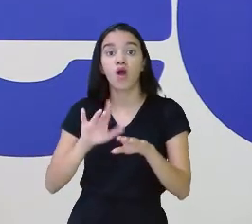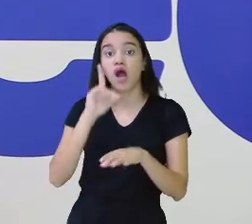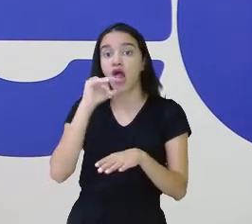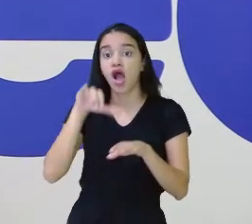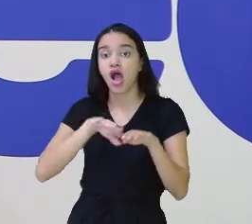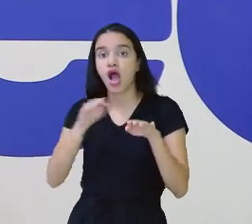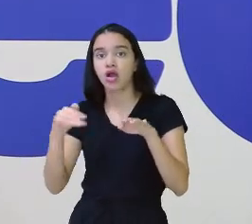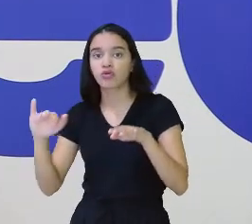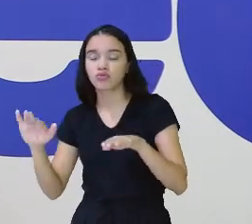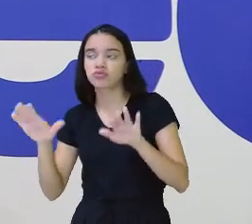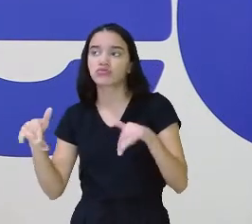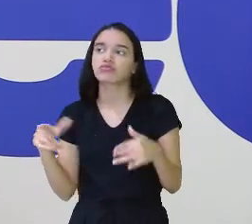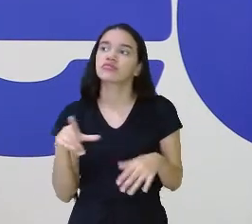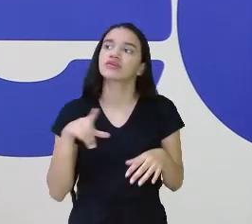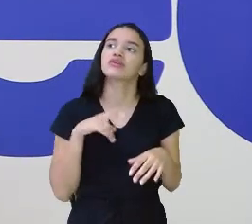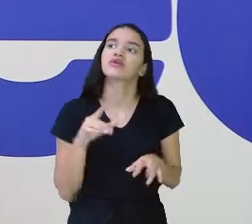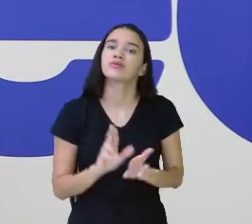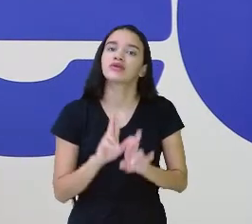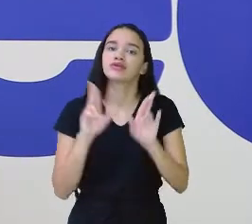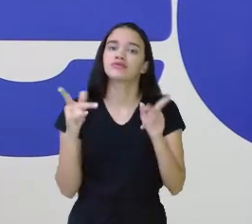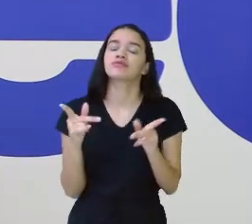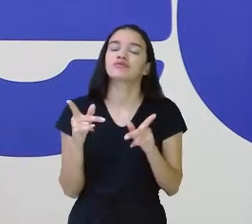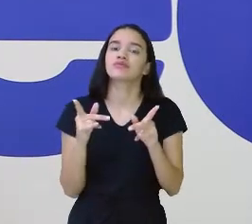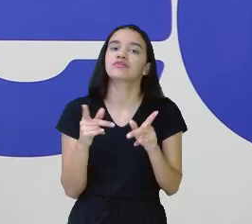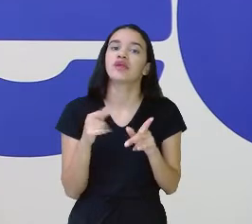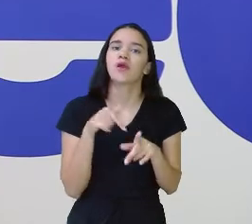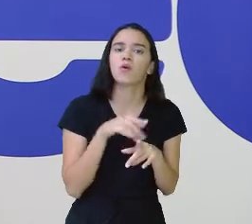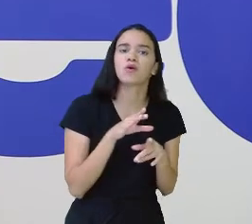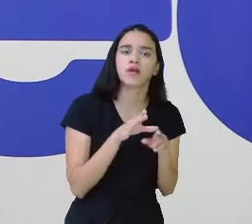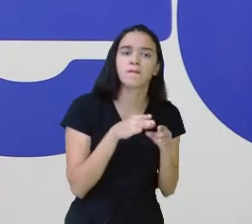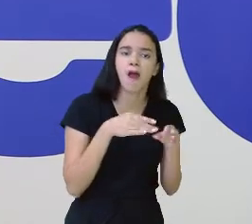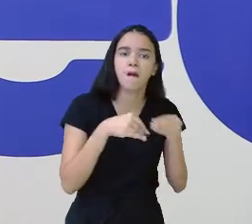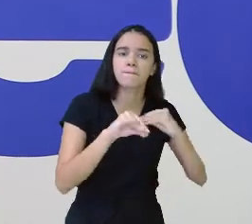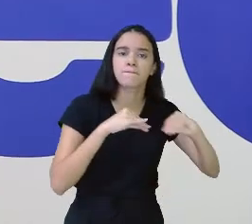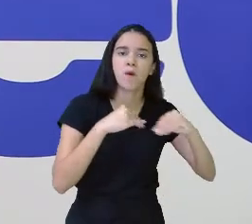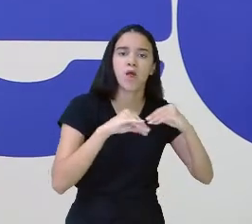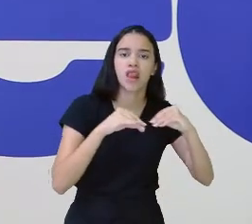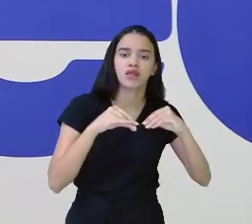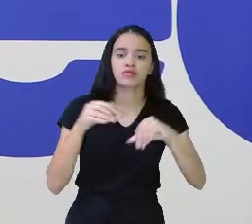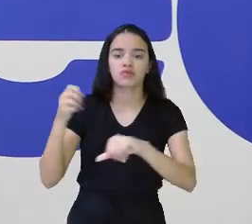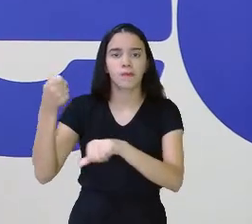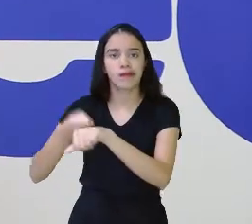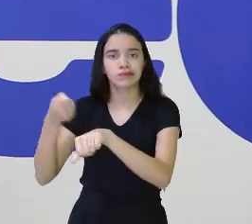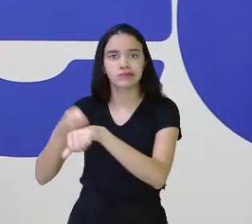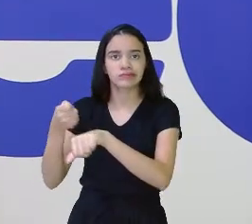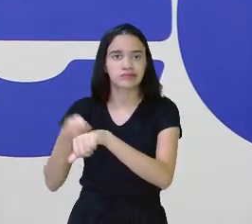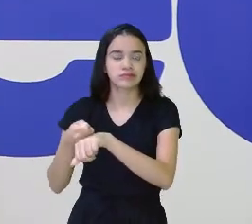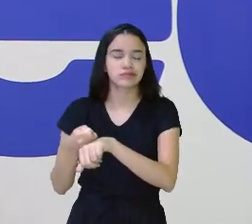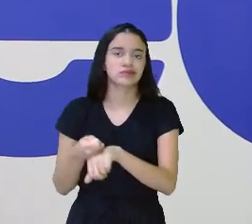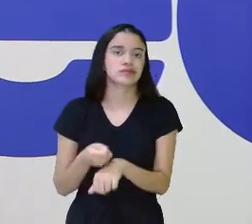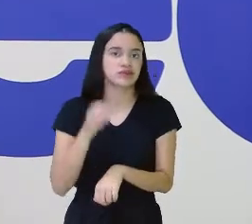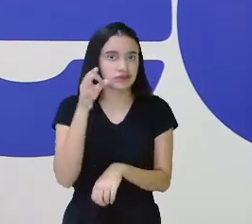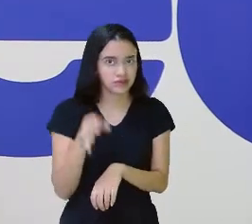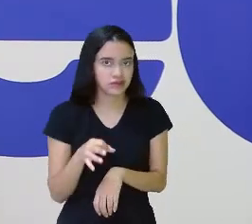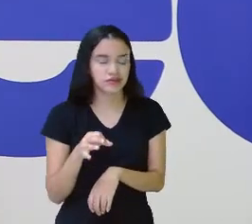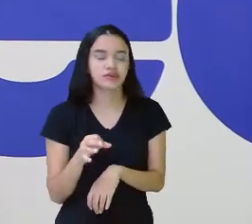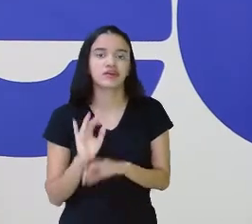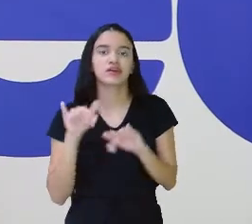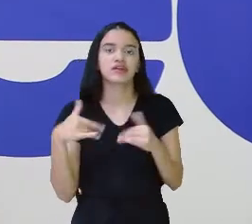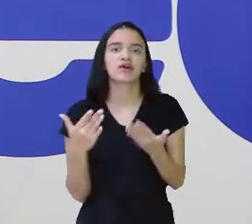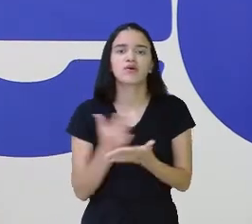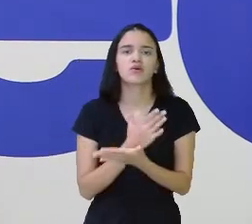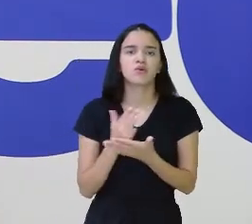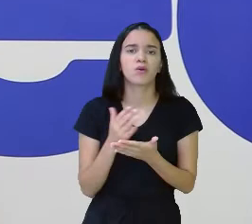diferençazinha na carapaça deles, sabe? Um é mais molinho e o outro é mais durinho. certo? Então, mas são assim, em